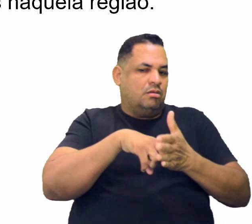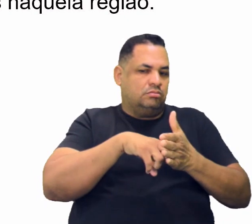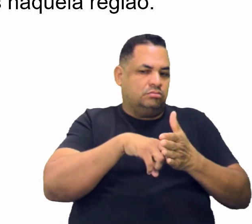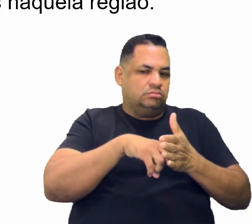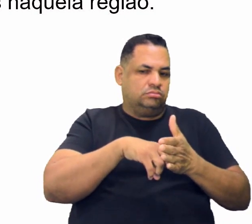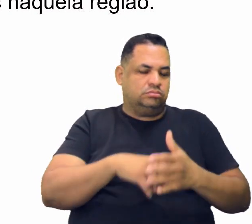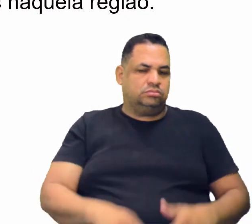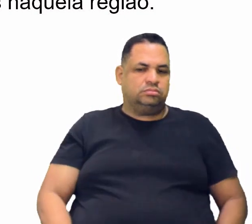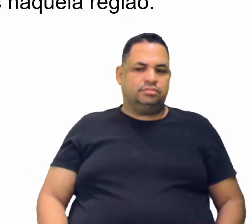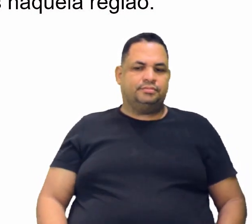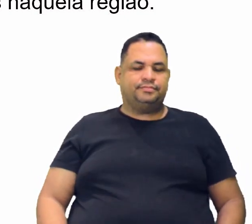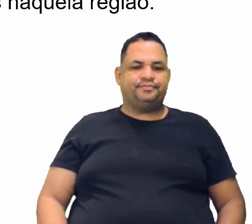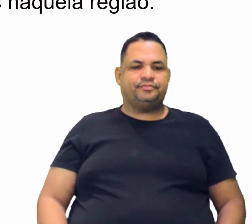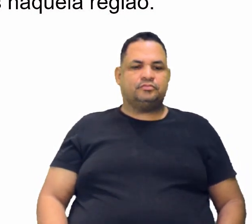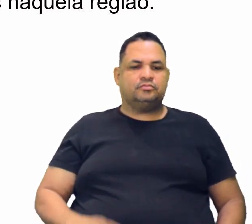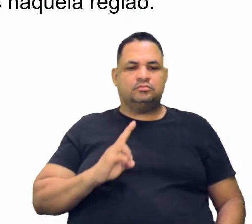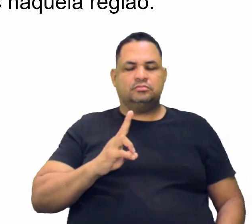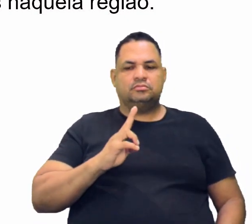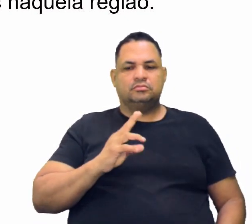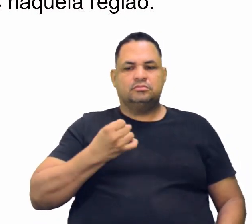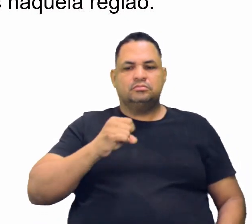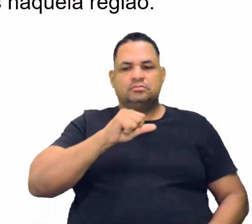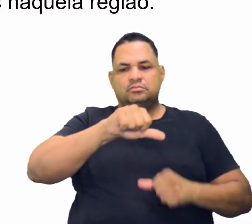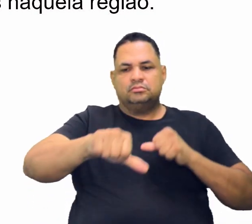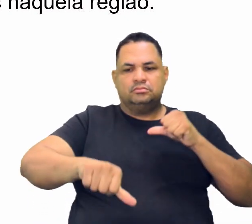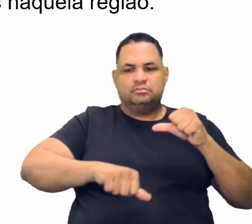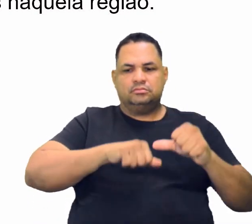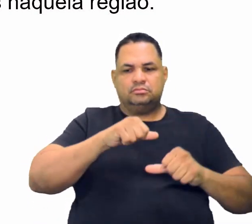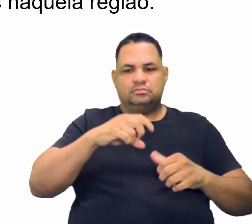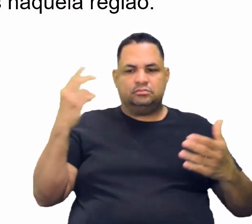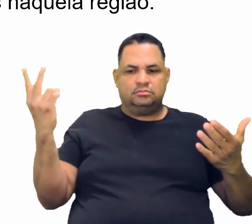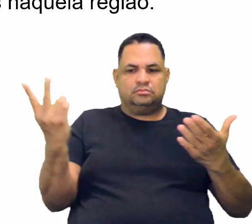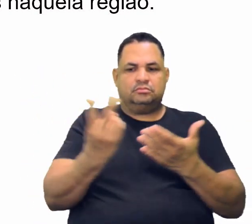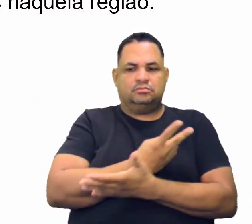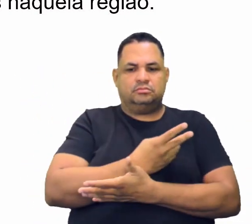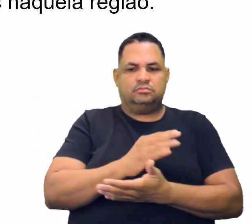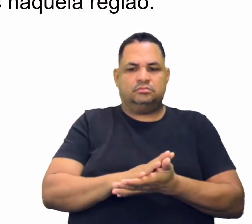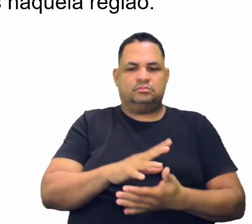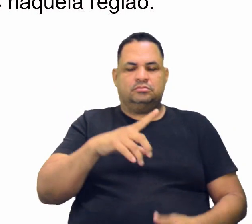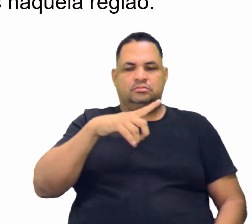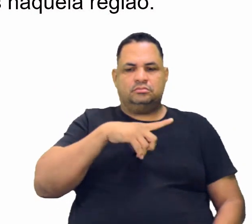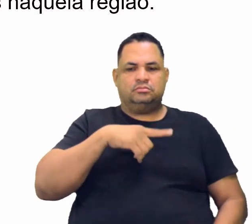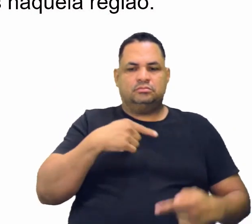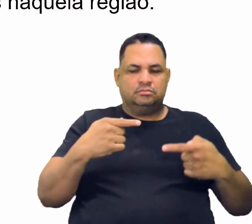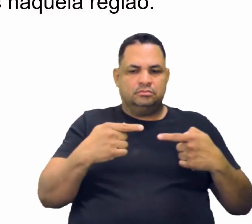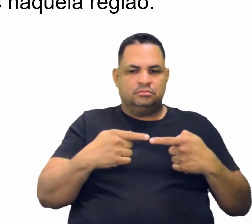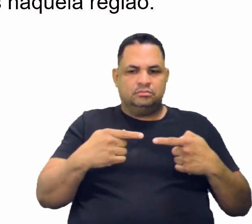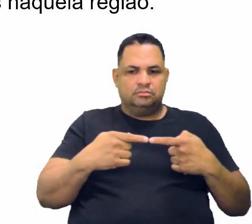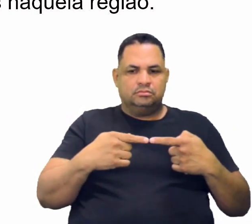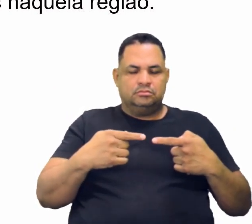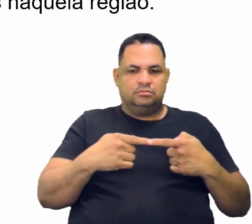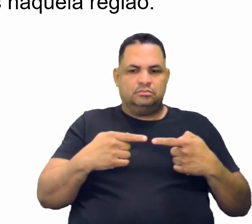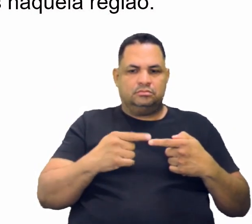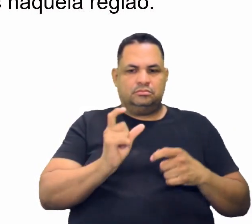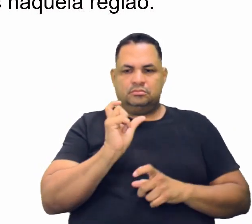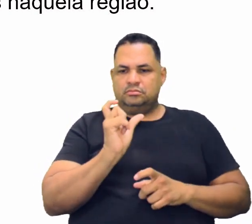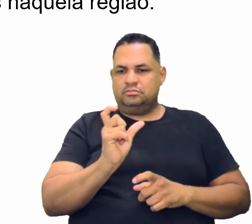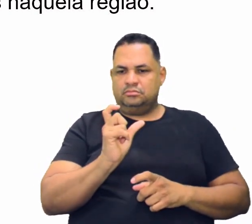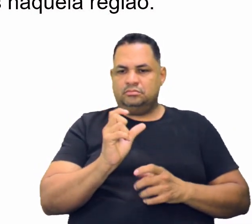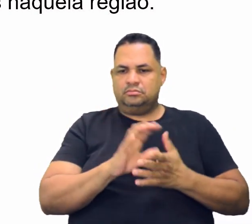permanece no singular. Mas se eu trocar com acontecer, haverá concordância com a